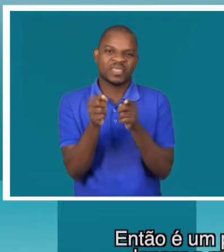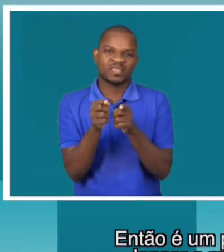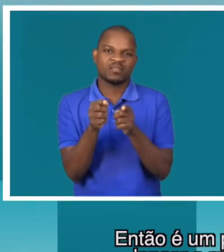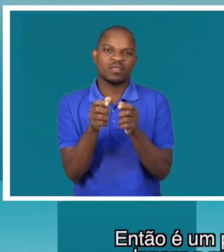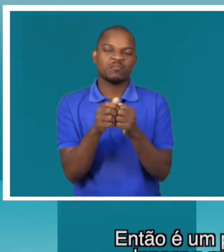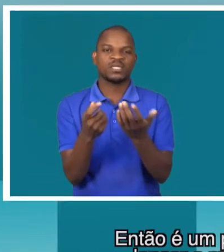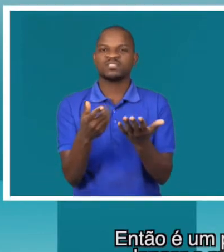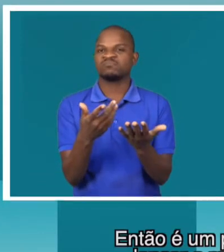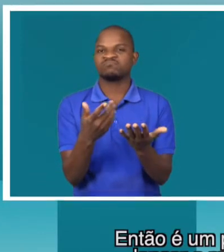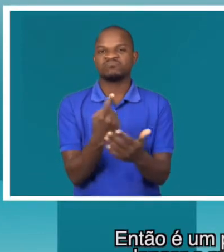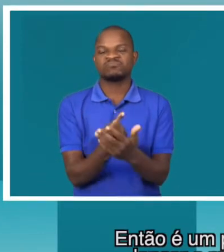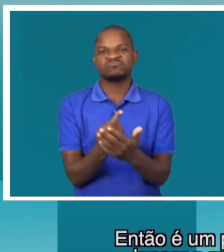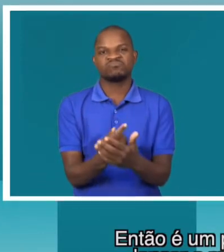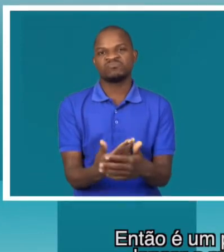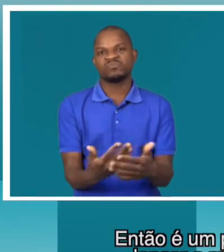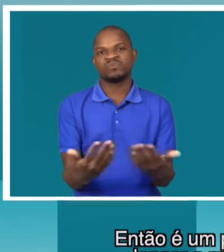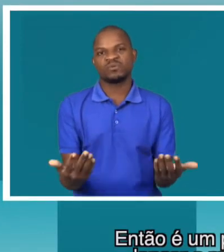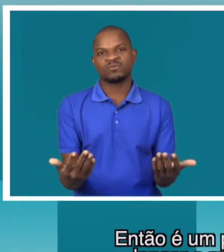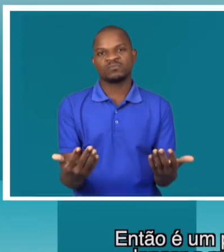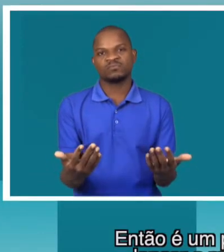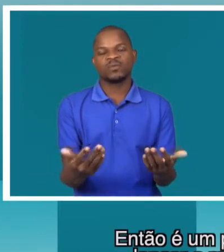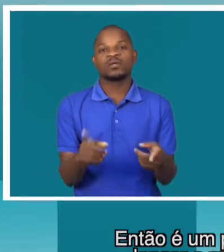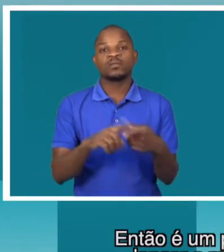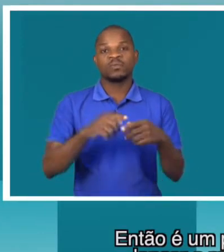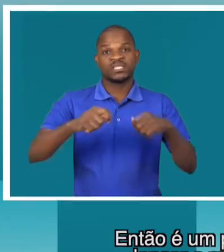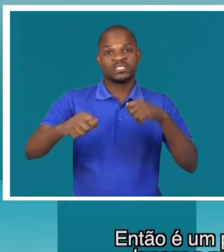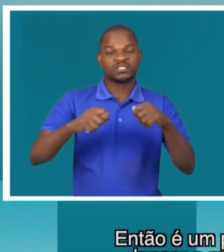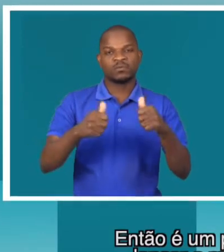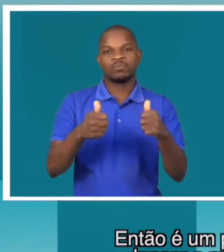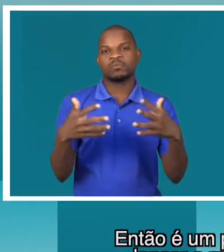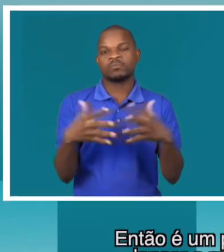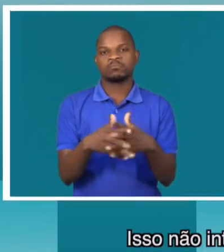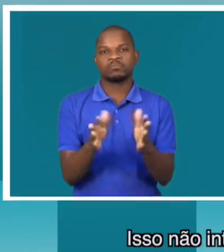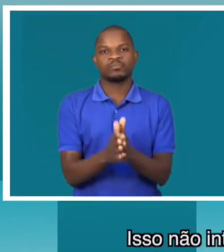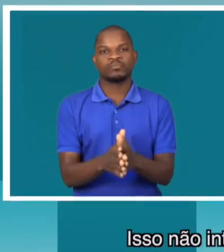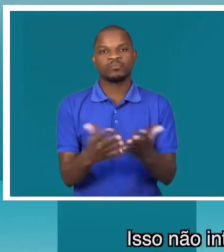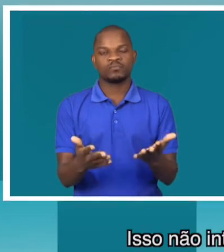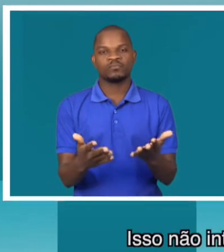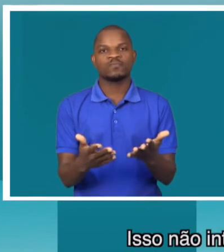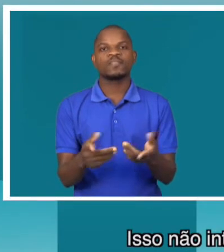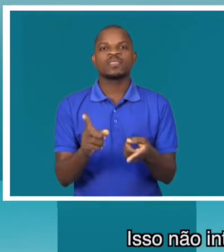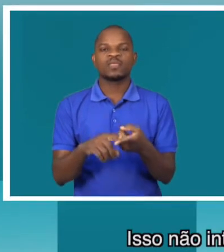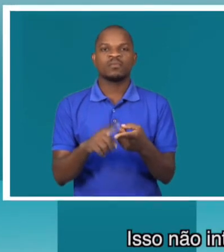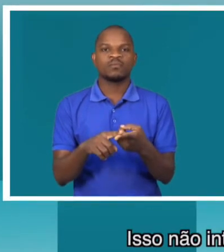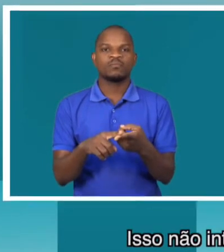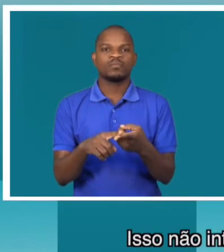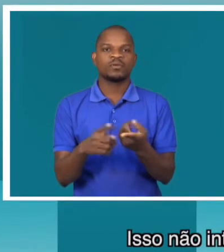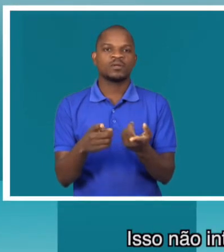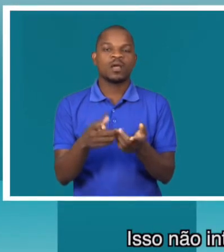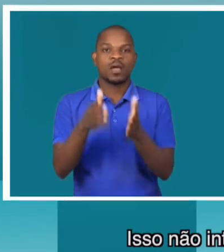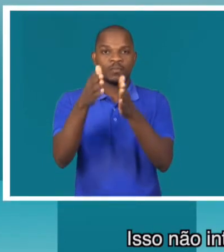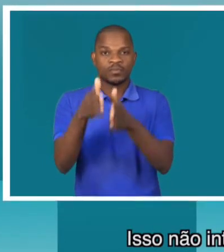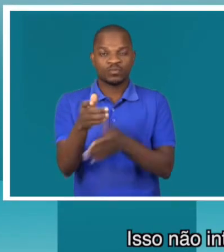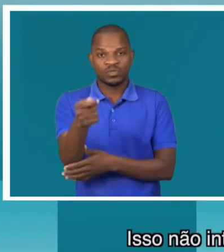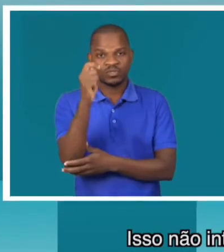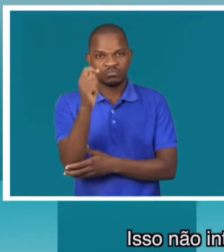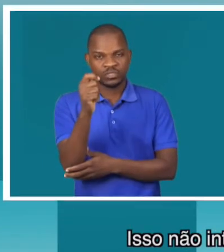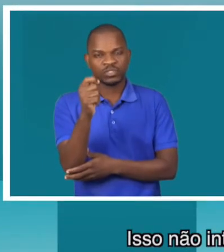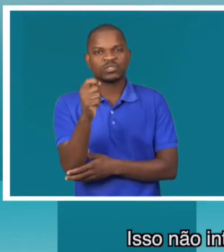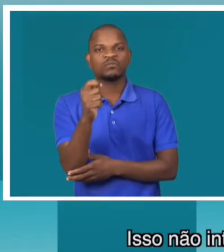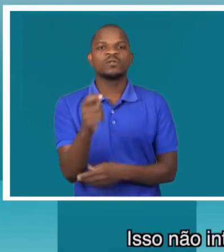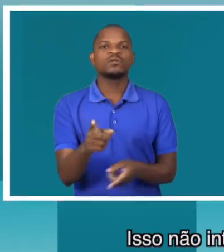lançar a rede, só vai tirar o camarão juvenil. Então, isso não interessa a gestão